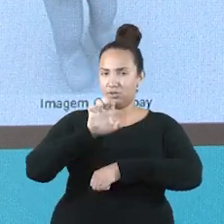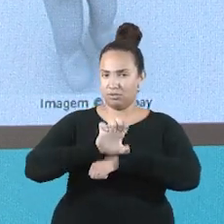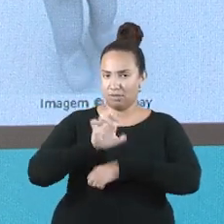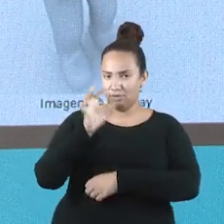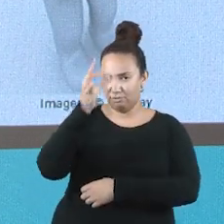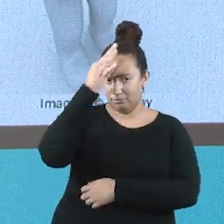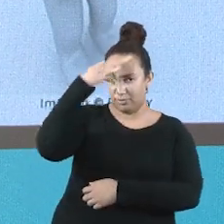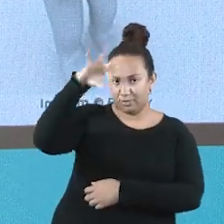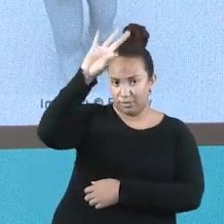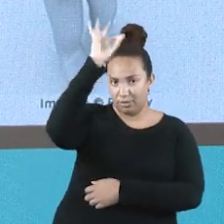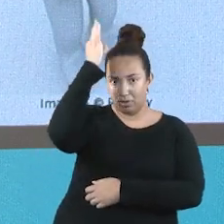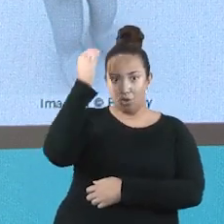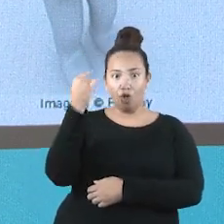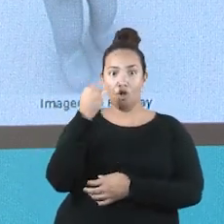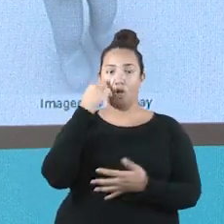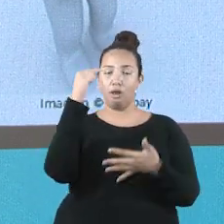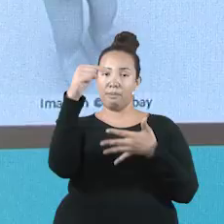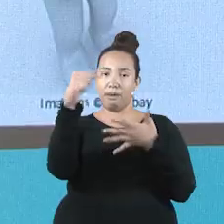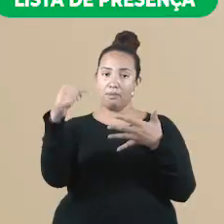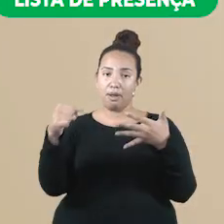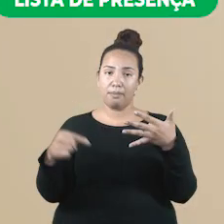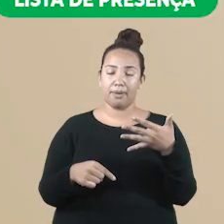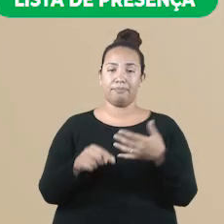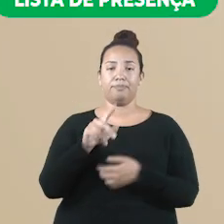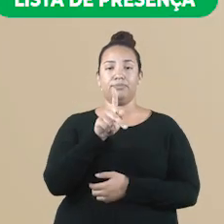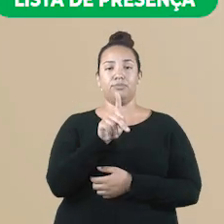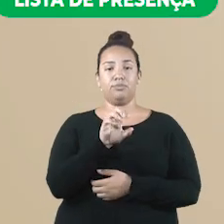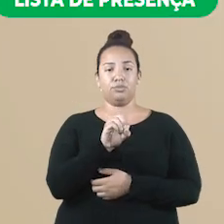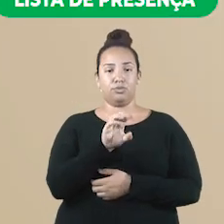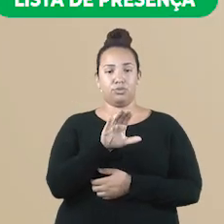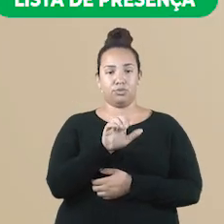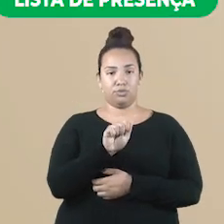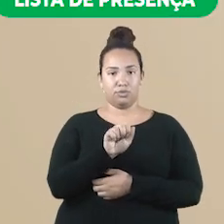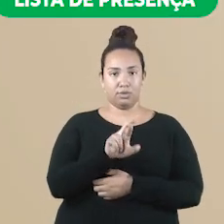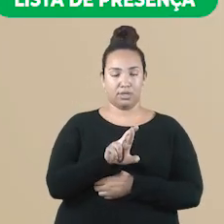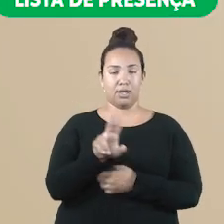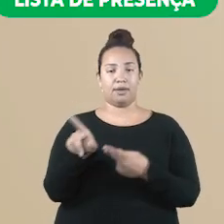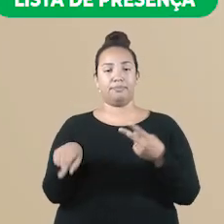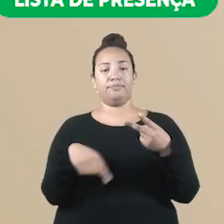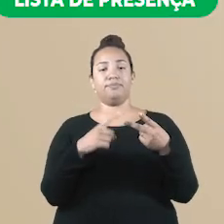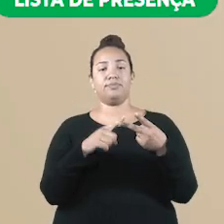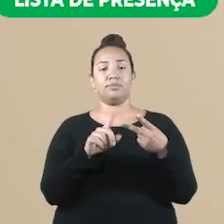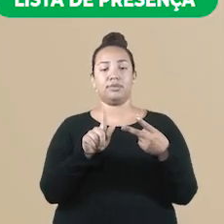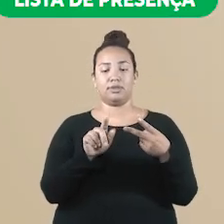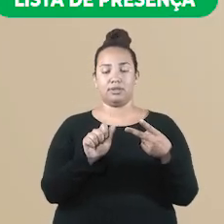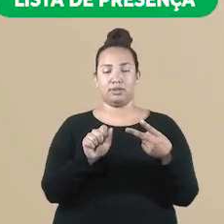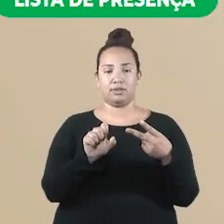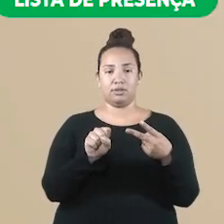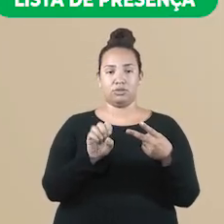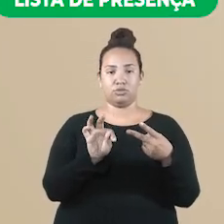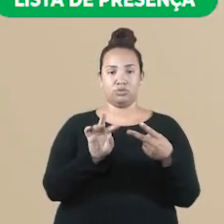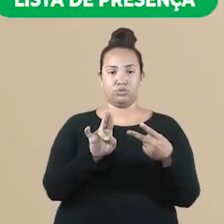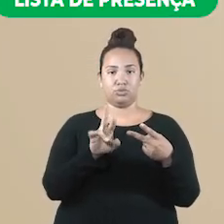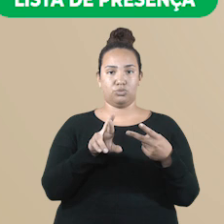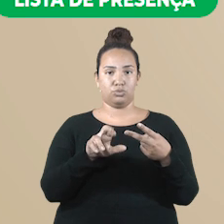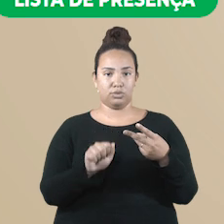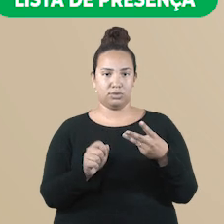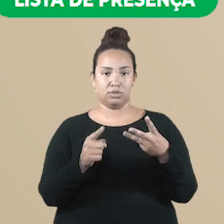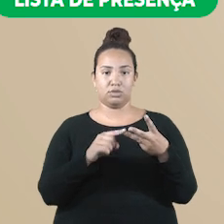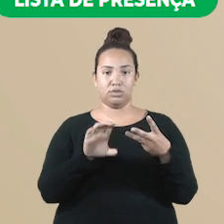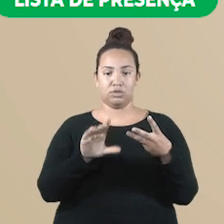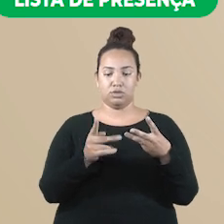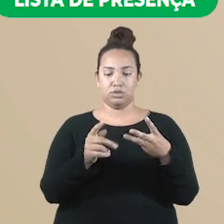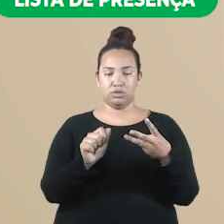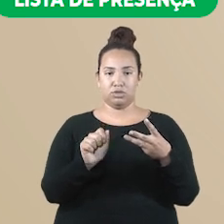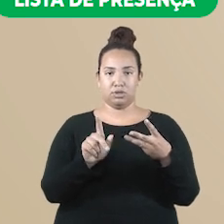estado e olha quantas eu encontrei. Pocar, gastura, chapoca, massa